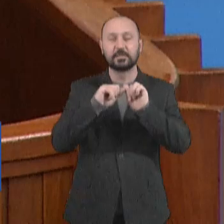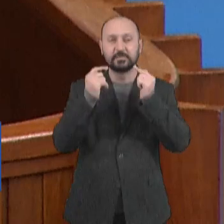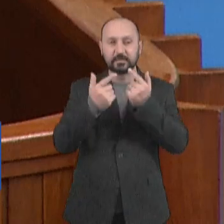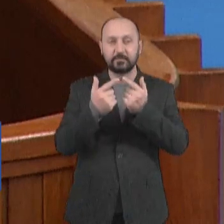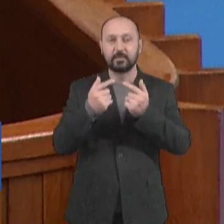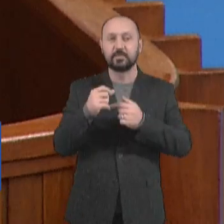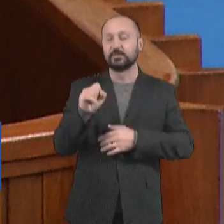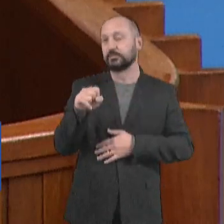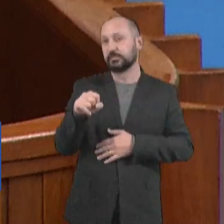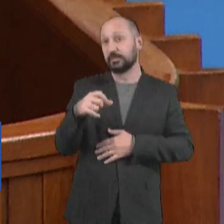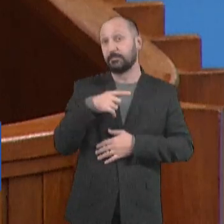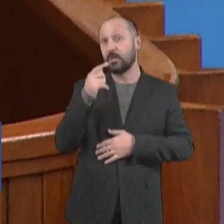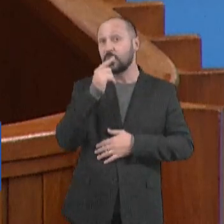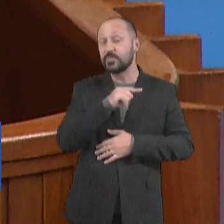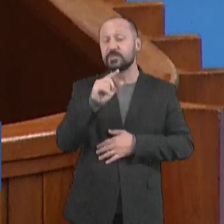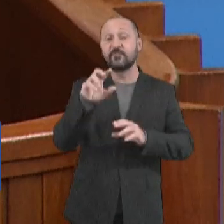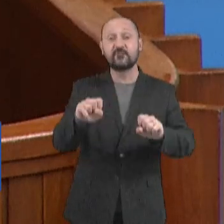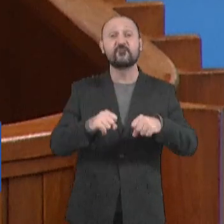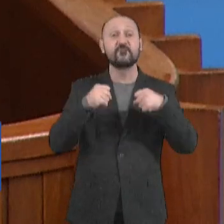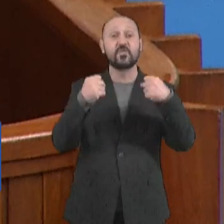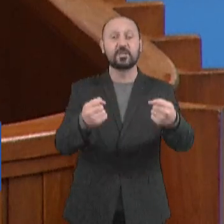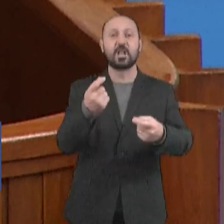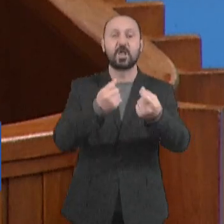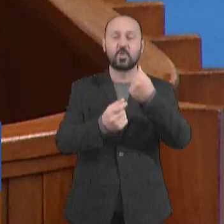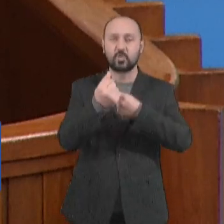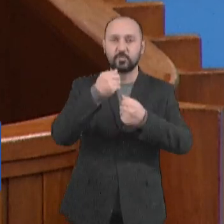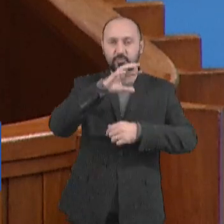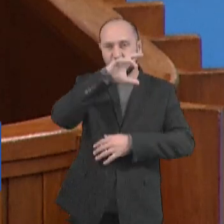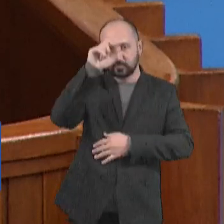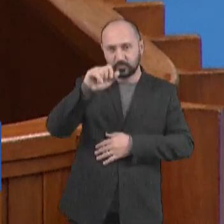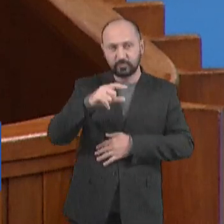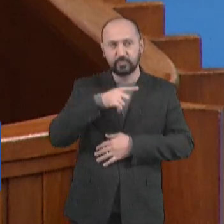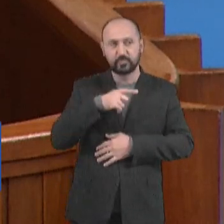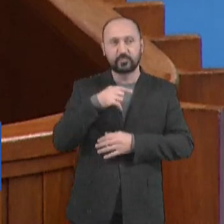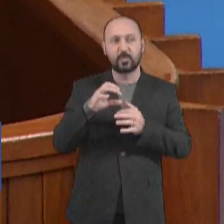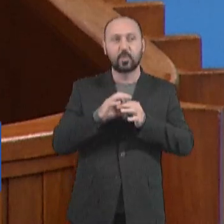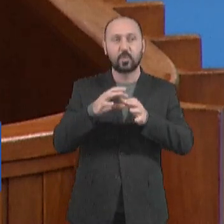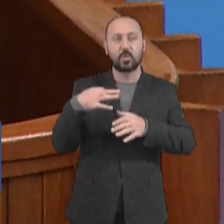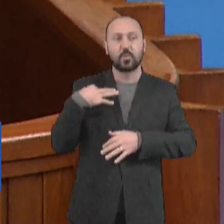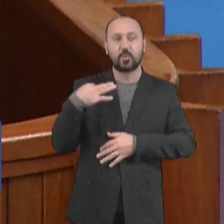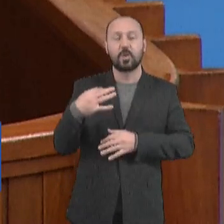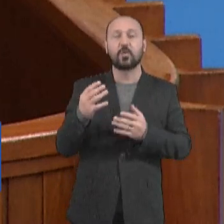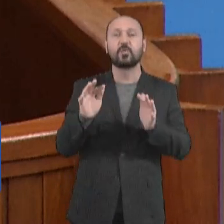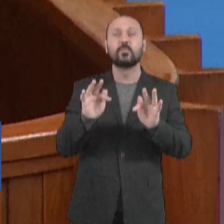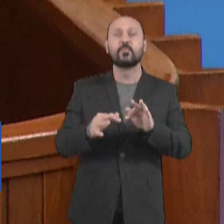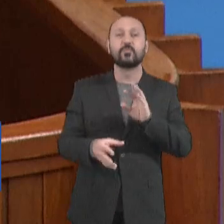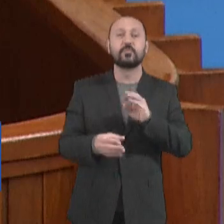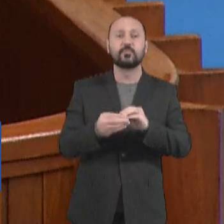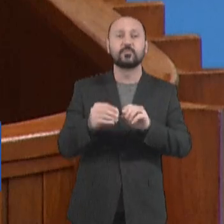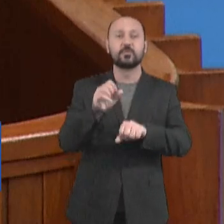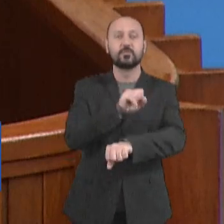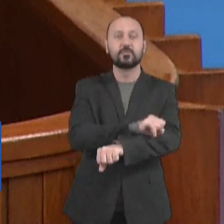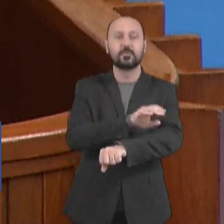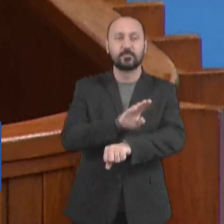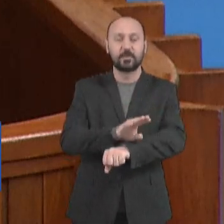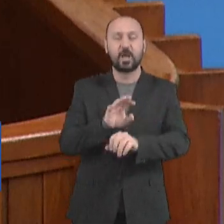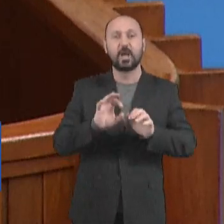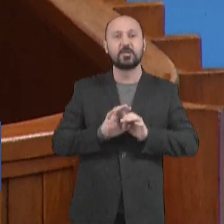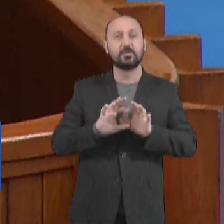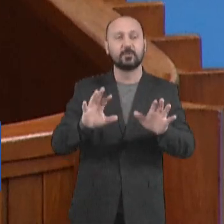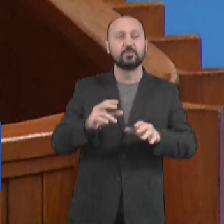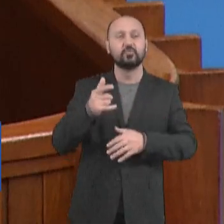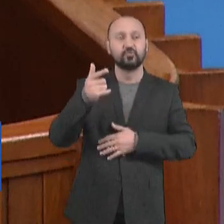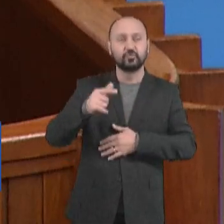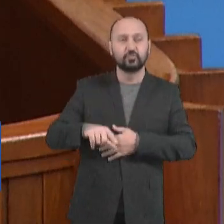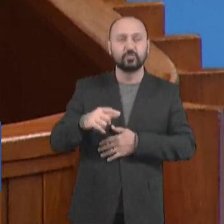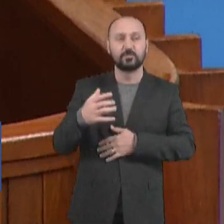também, com certeza, para fortalecer a economia do Mato Grosso do Sul. Coloco aqui, para terminar, o SEBRAE à disposição. Fico